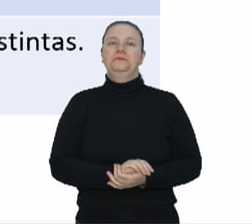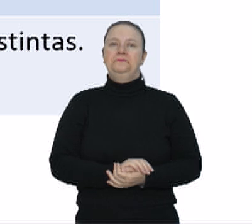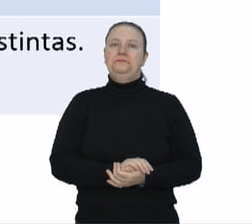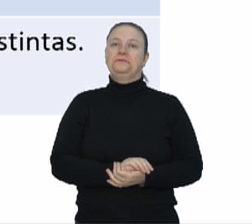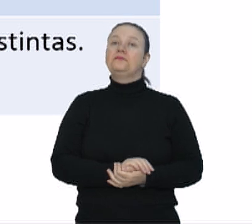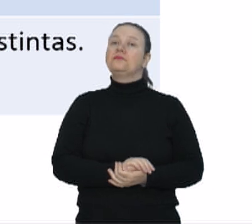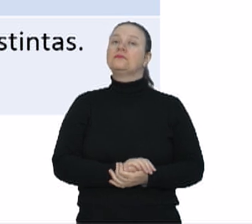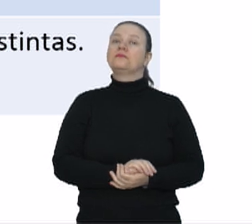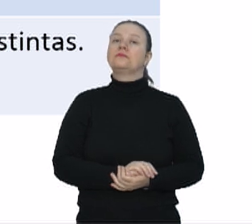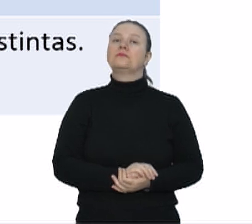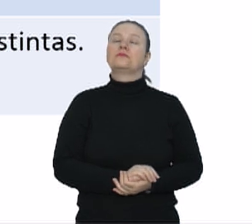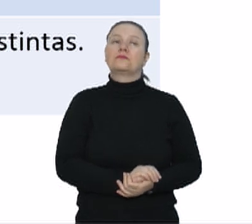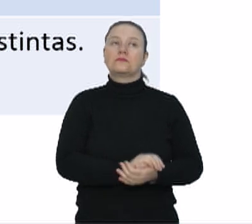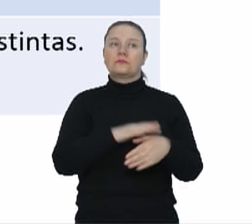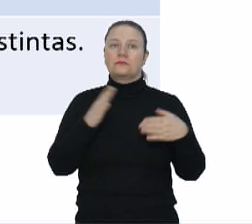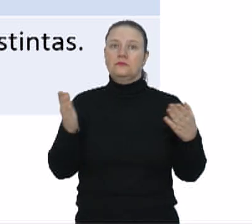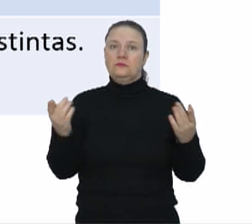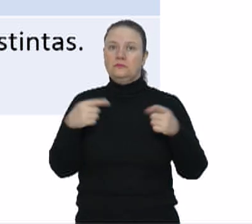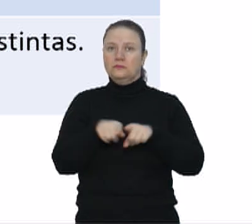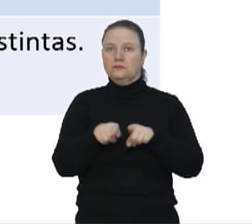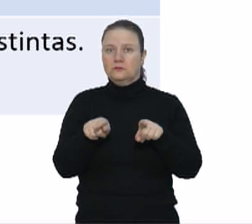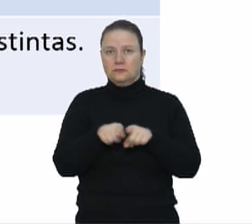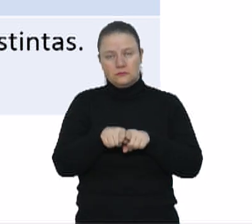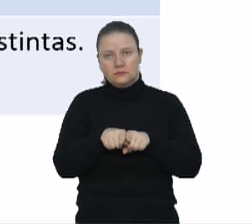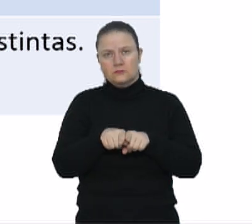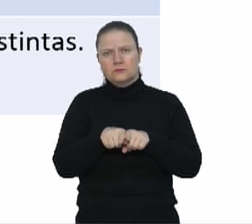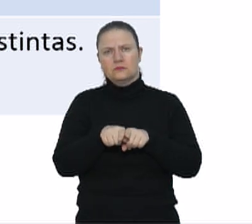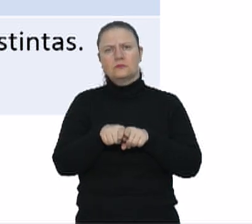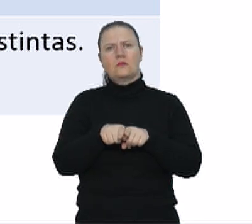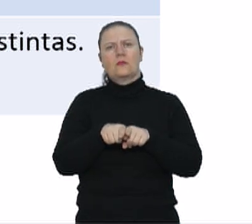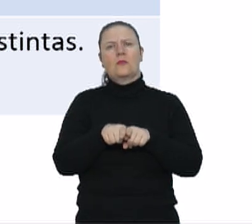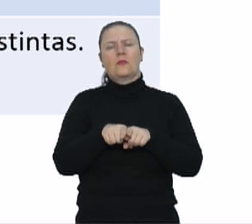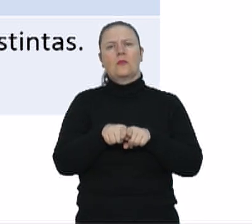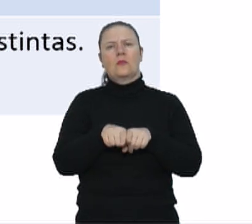a fonte sonora. Então,